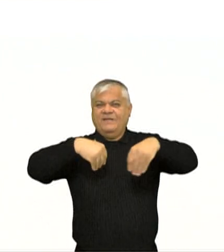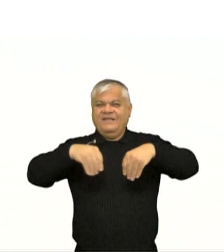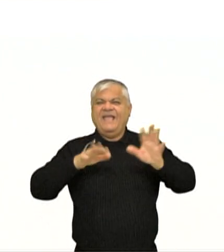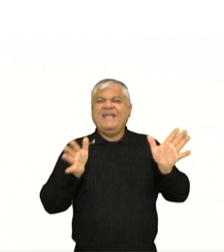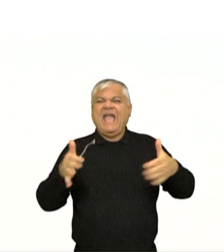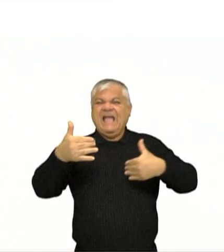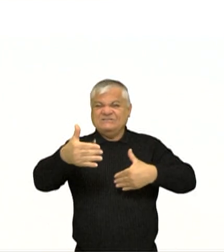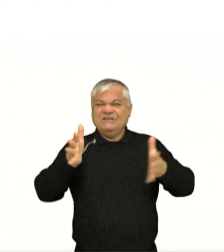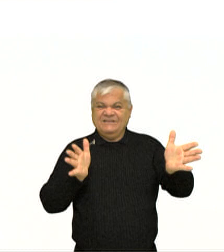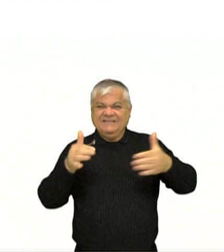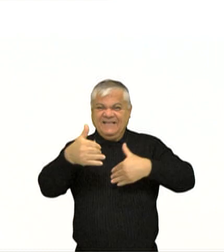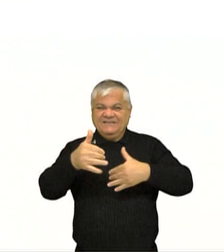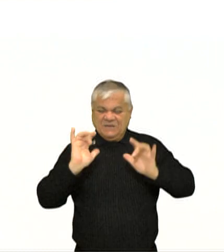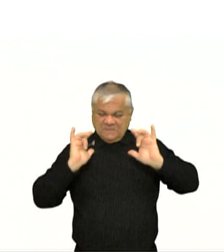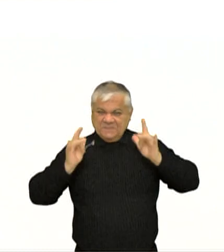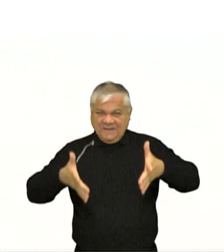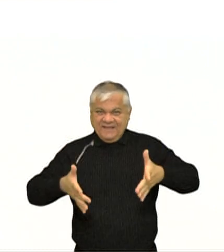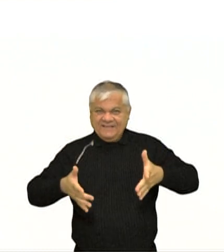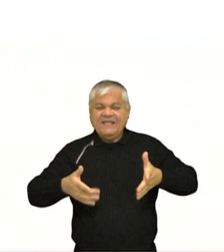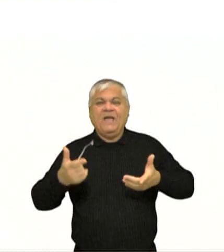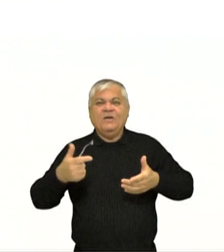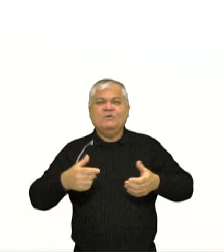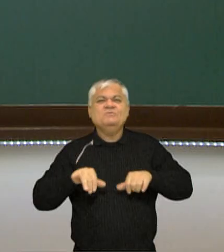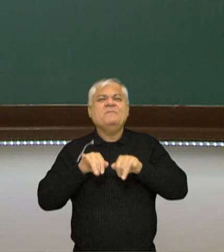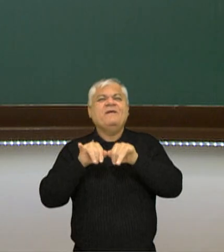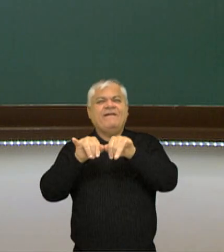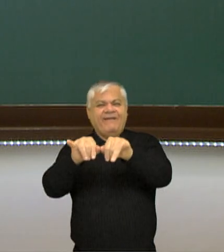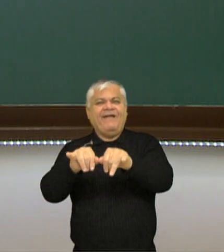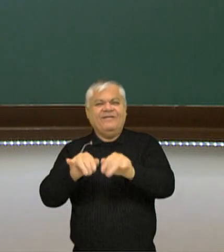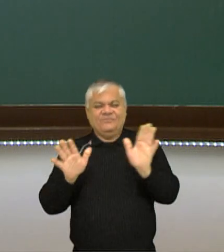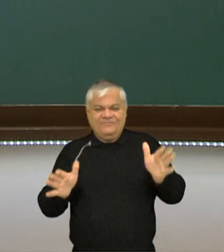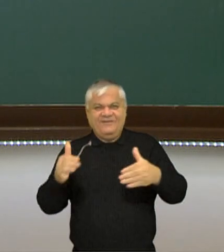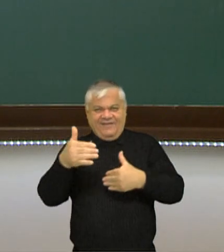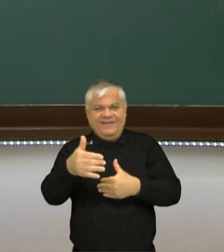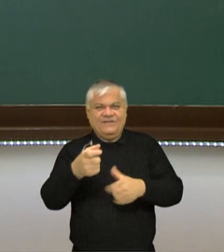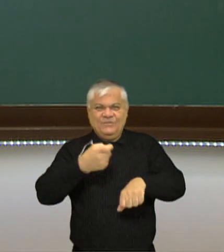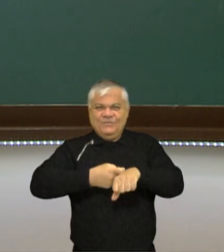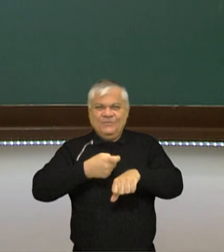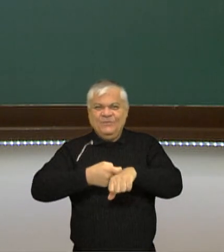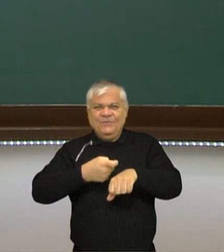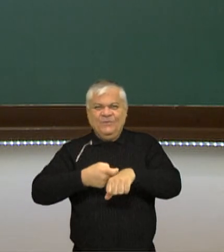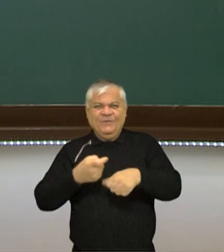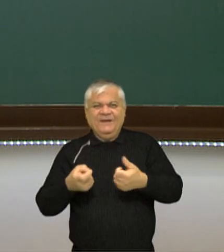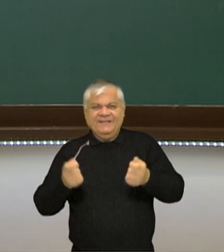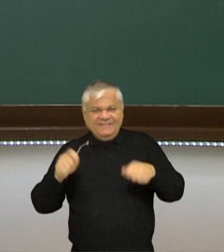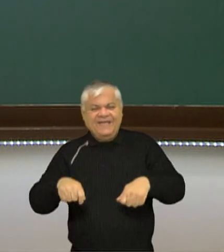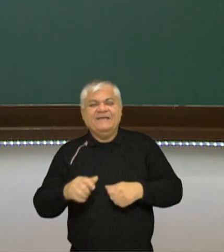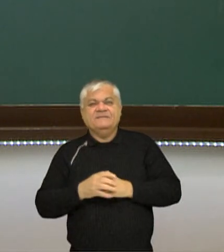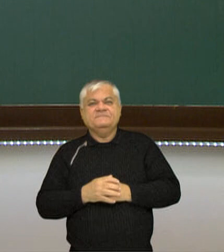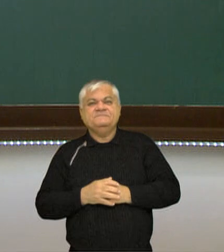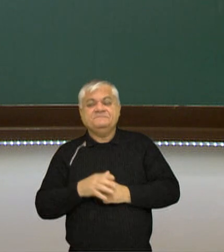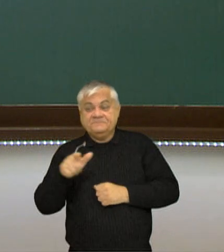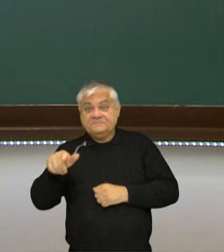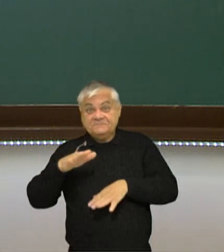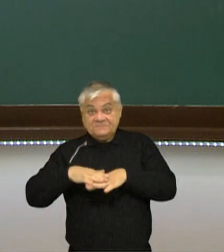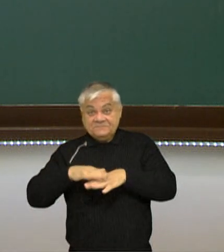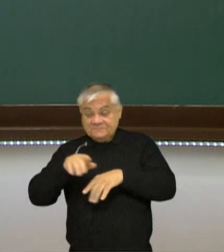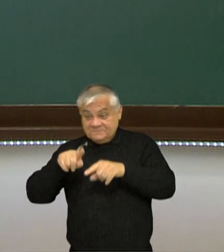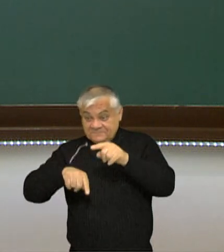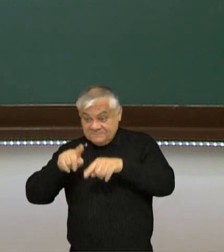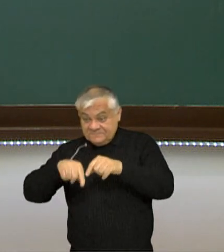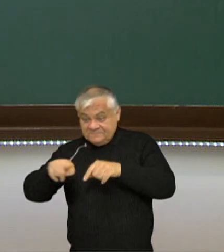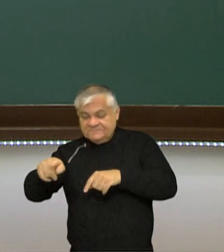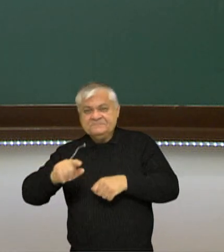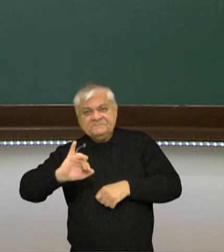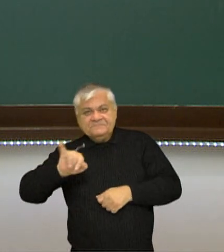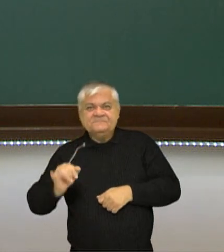sabe aquelas caixas que a gente pode até conseguir no supermercado? Aquelas caixas escuras, né? Daquele papelão lá é que